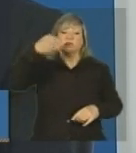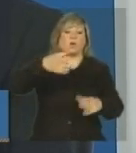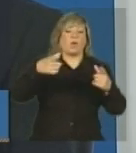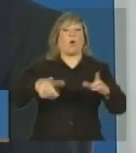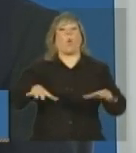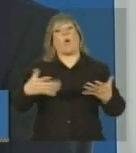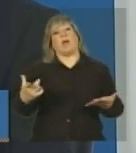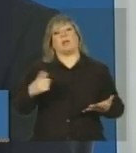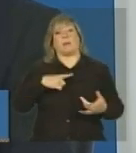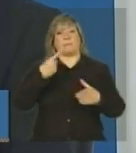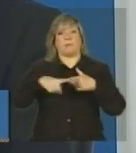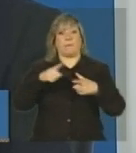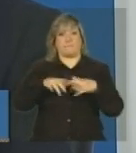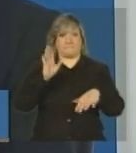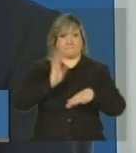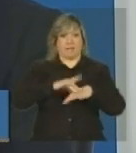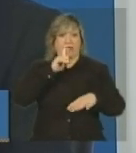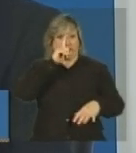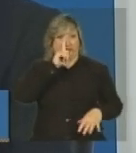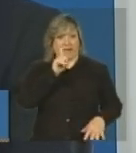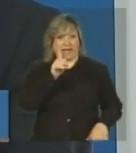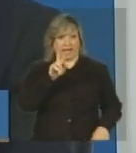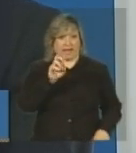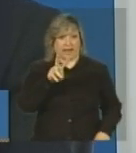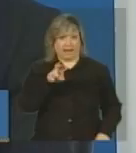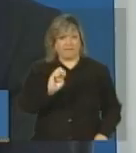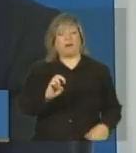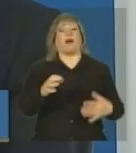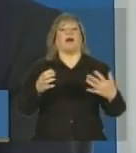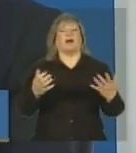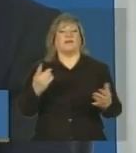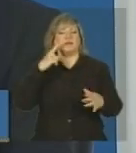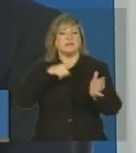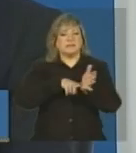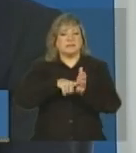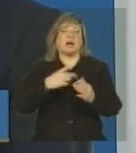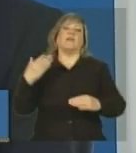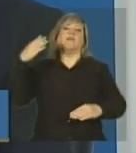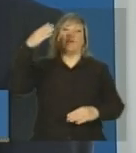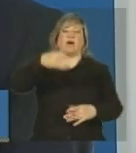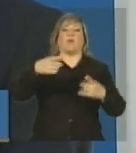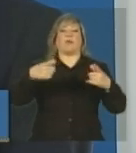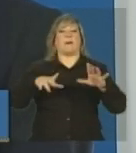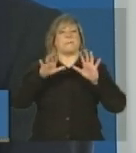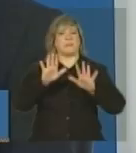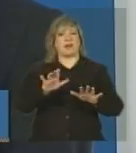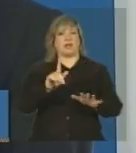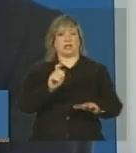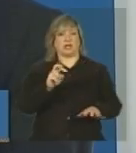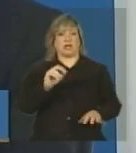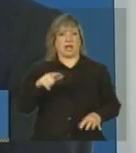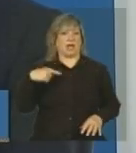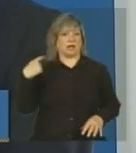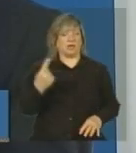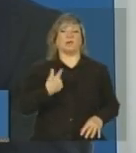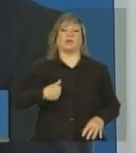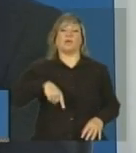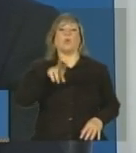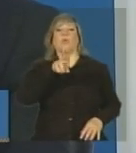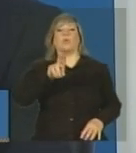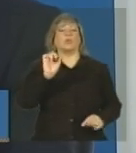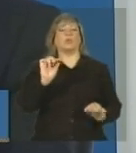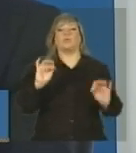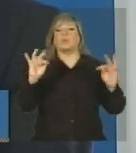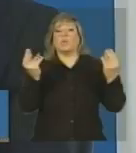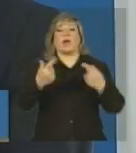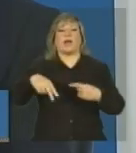problema mais grave, onde é que a gente tem que fazer um trabalho mais detalhado com o gestor municipal. Mas, em geral, a gente utiliza de